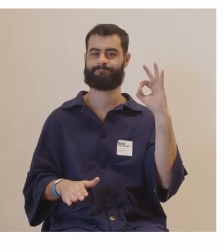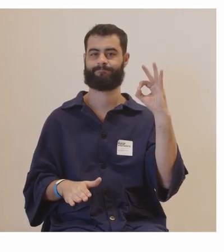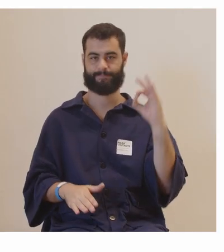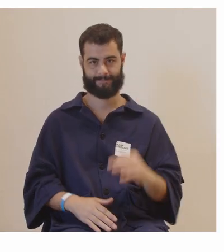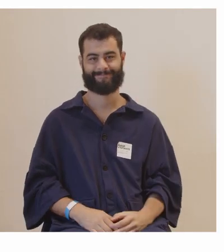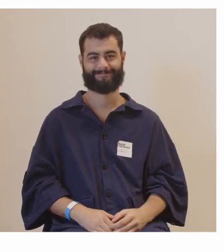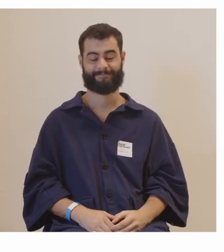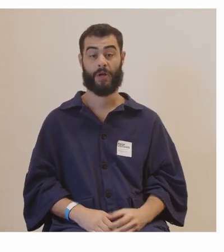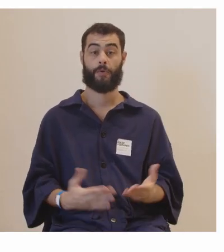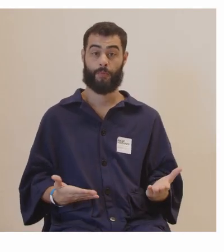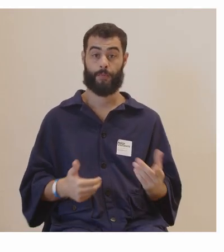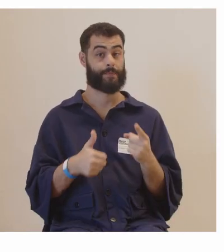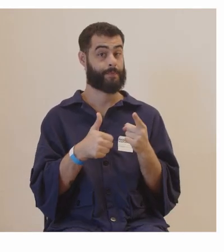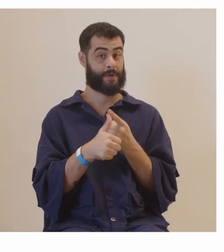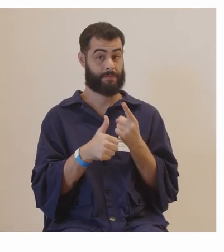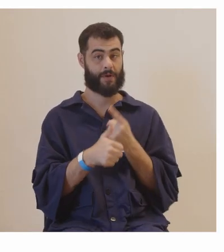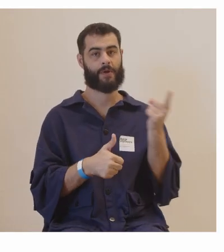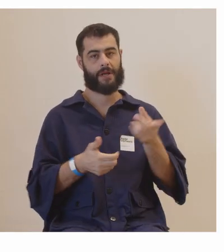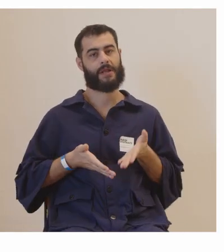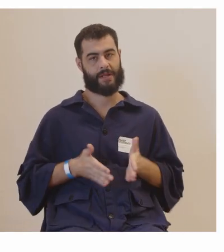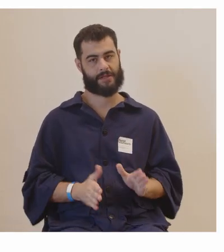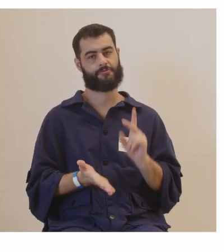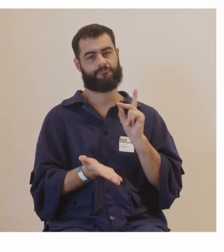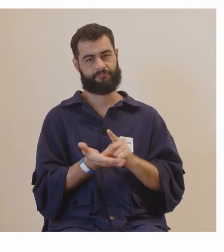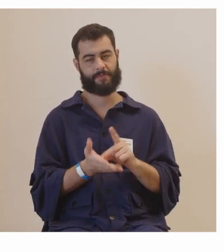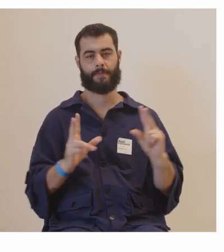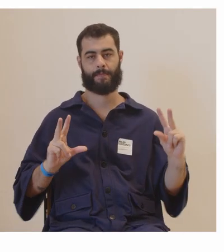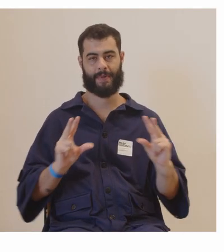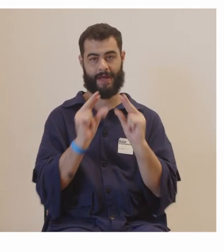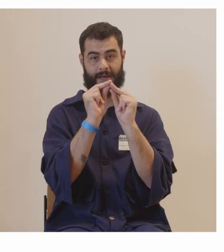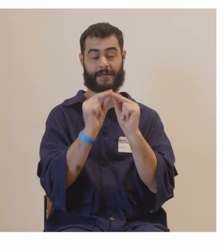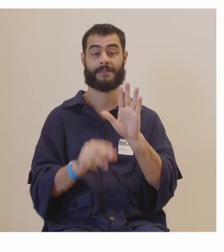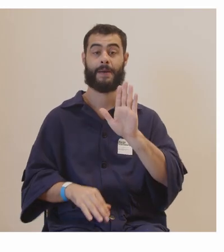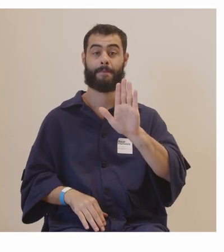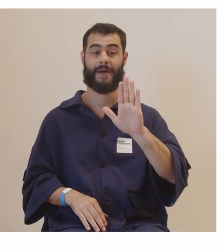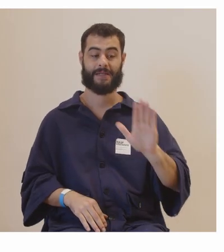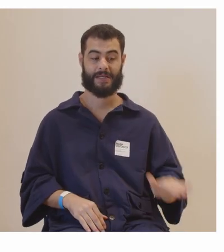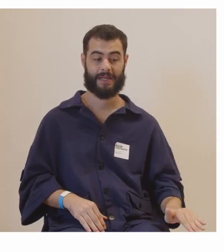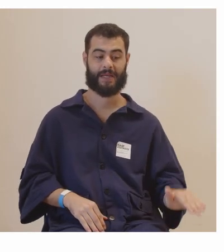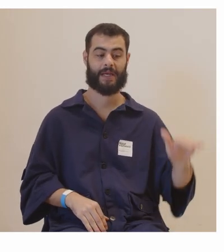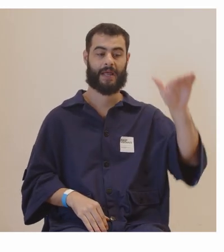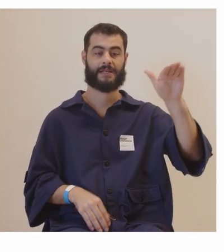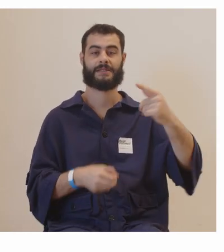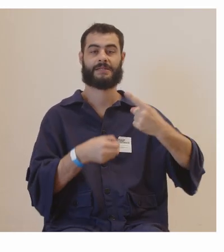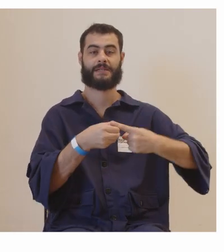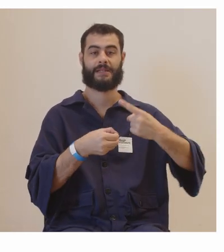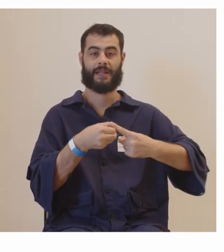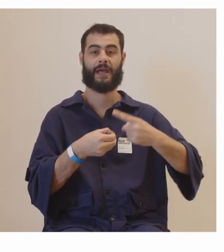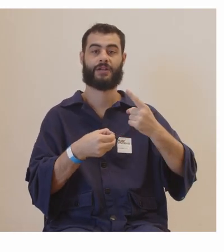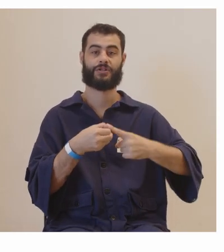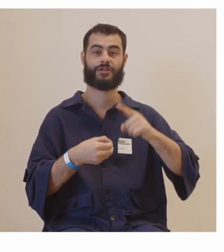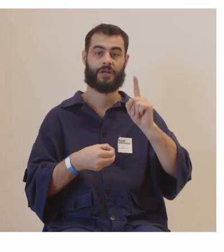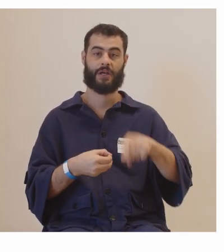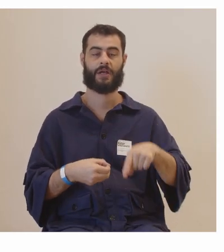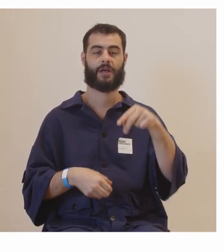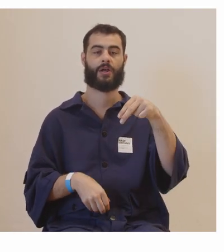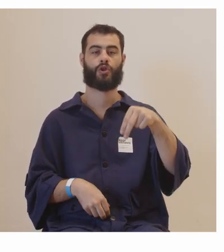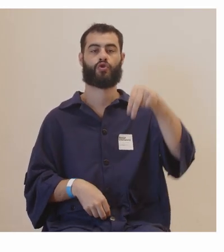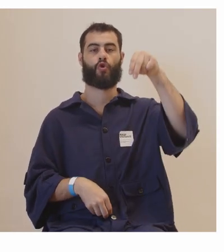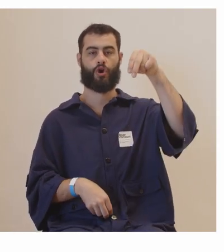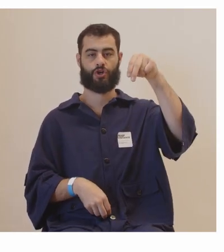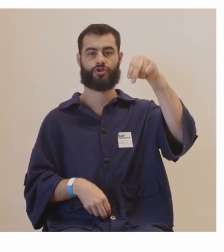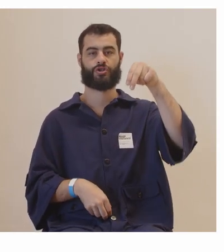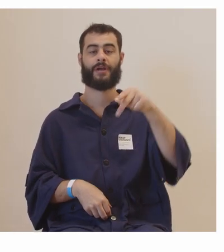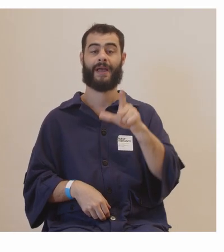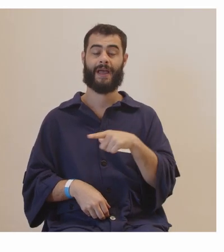lugar, ele, embora tenha nascido em Paris, ele vai crescer numa cidade no norte da costa da Normandia, que é uma cidade